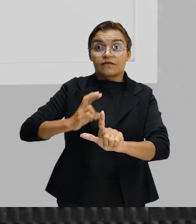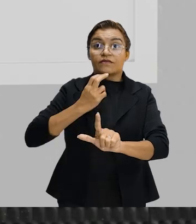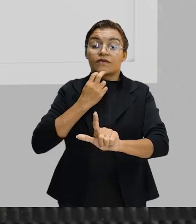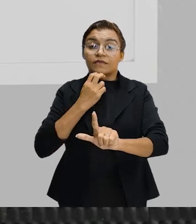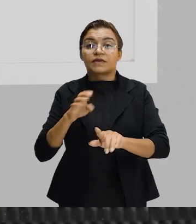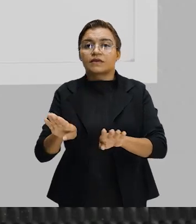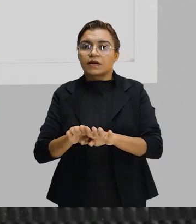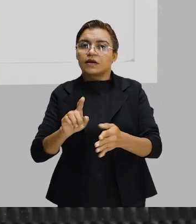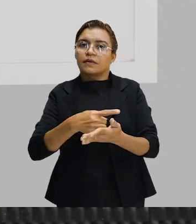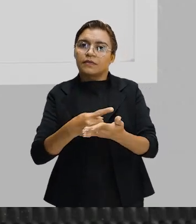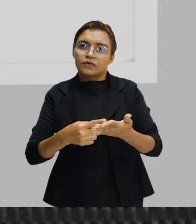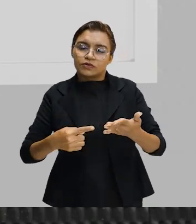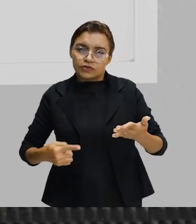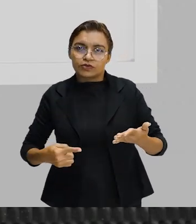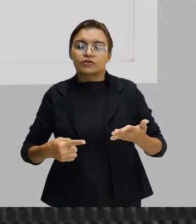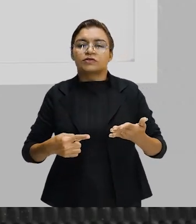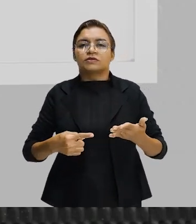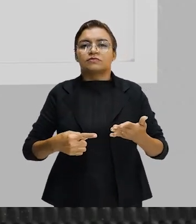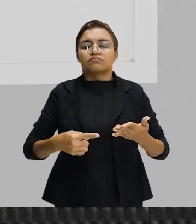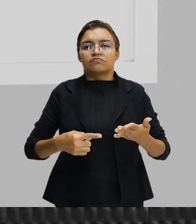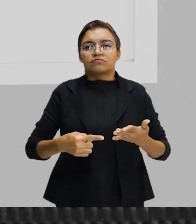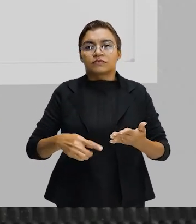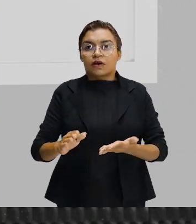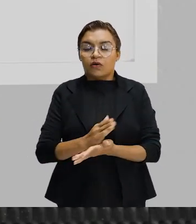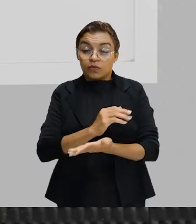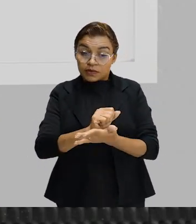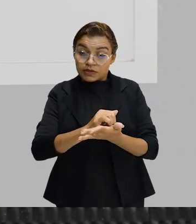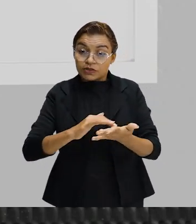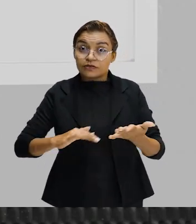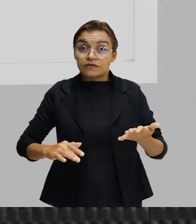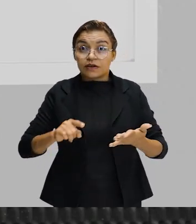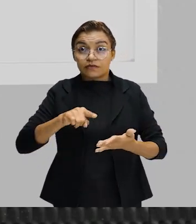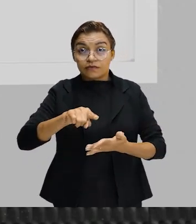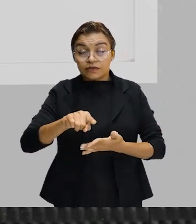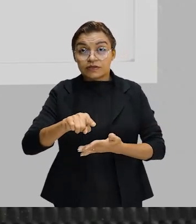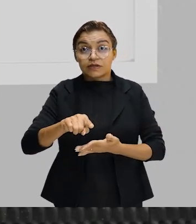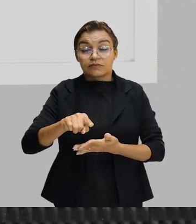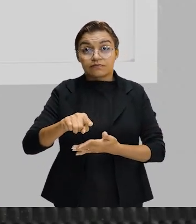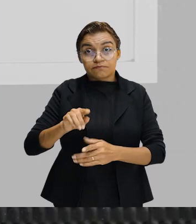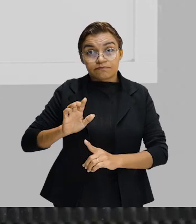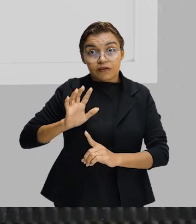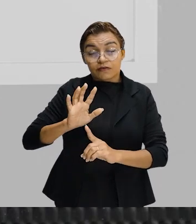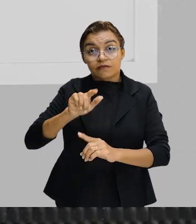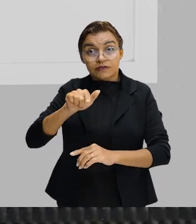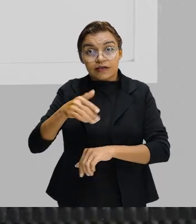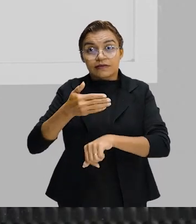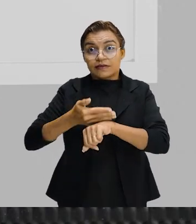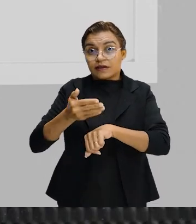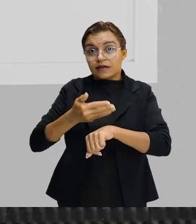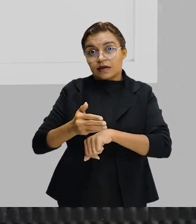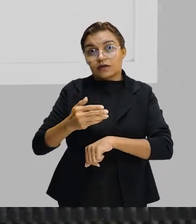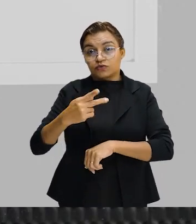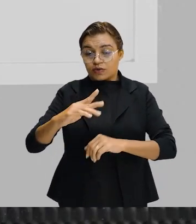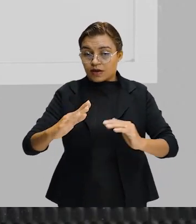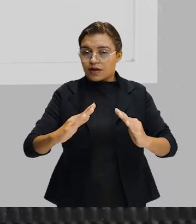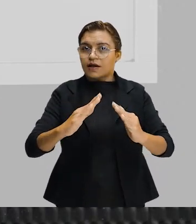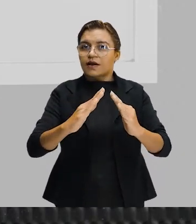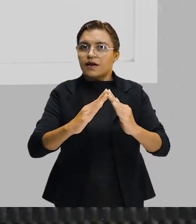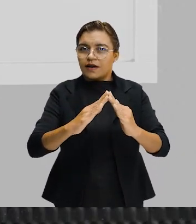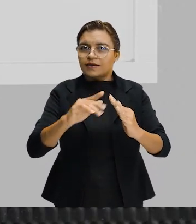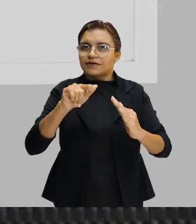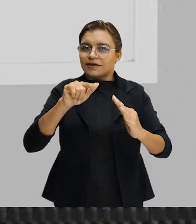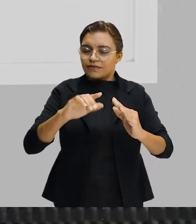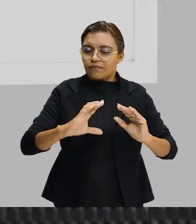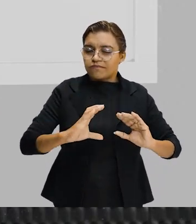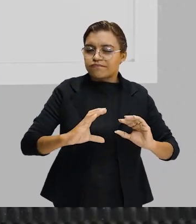apostila, com roteiro de estudo, com exercícios para que você possa aí, na sua casa, no conforto da sua